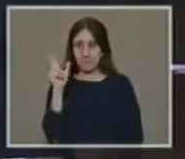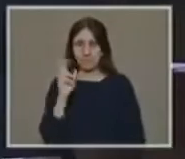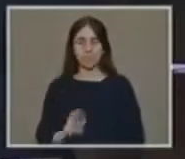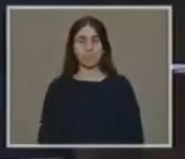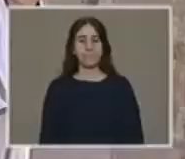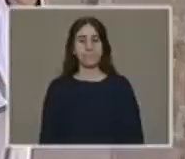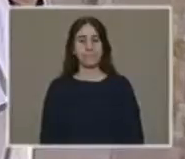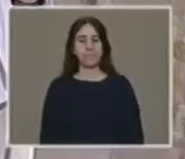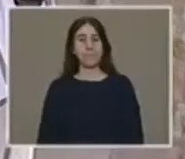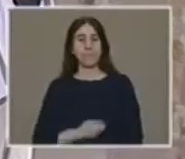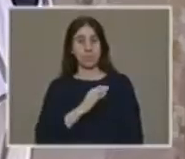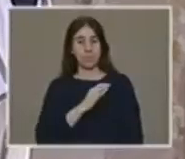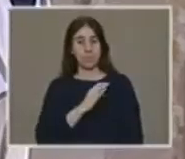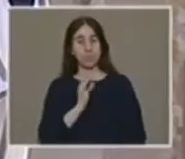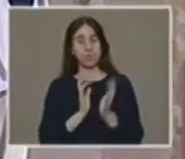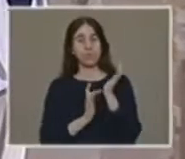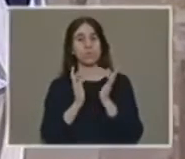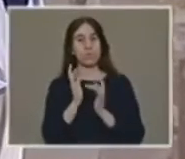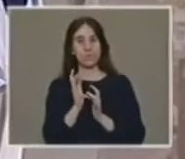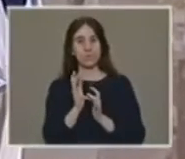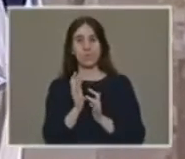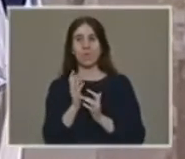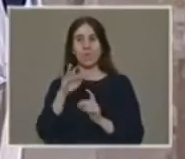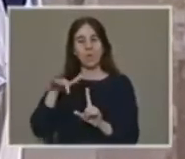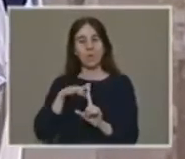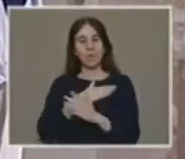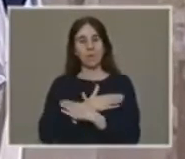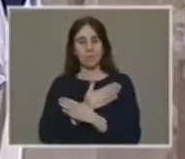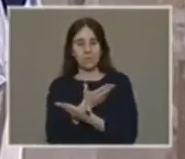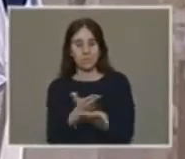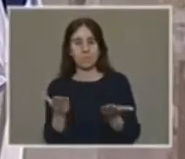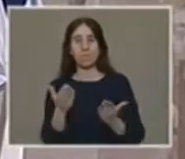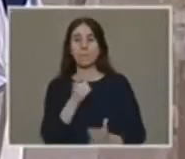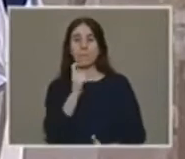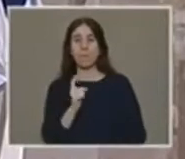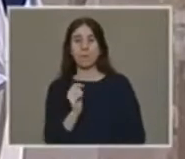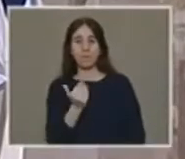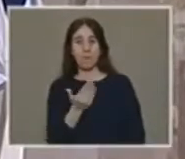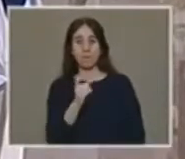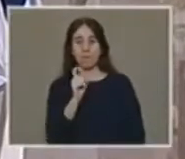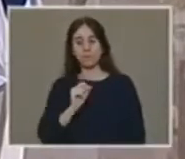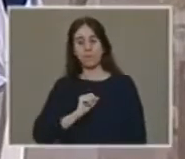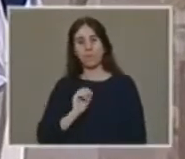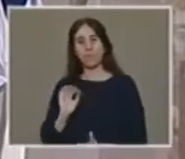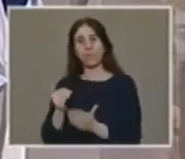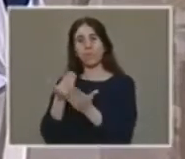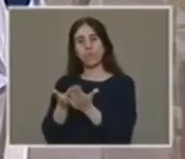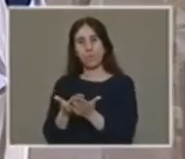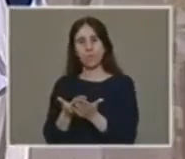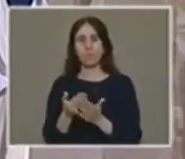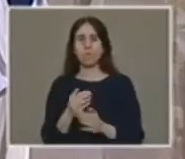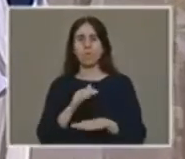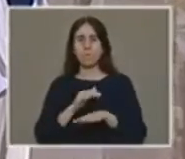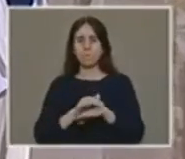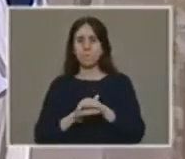Senhor Jesus Cristo, que disseste aos vossos apóstolos: deixo-vos a paz, dou-vos a minha paz. Não olheis